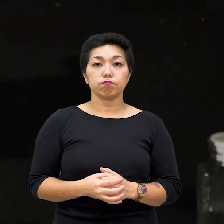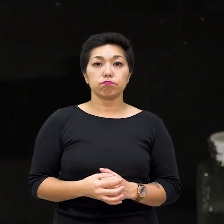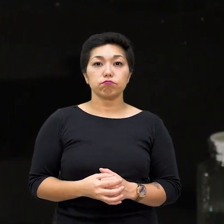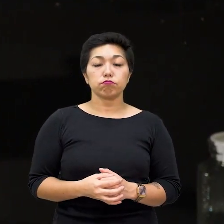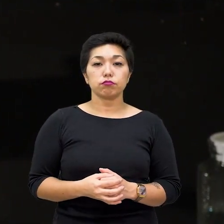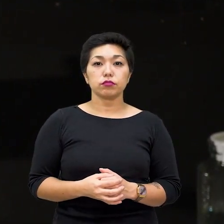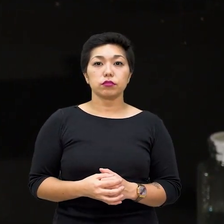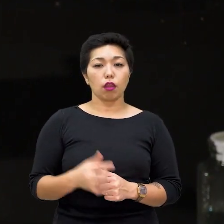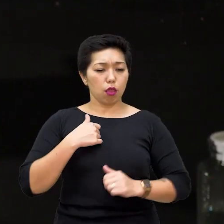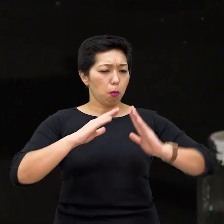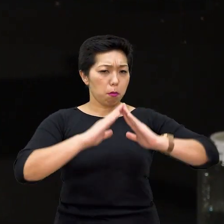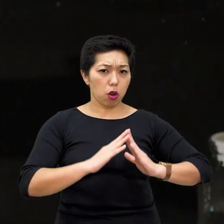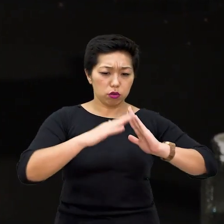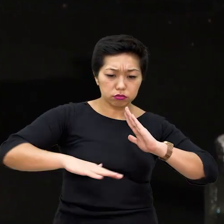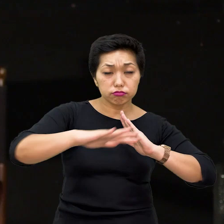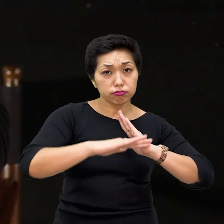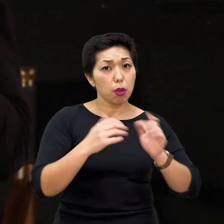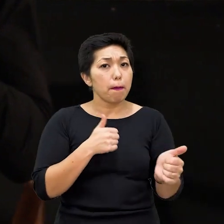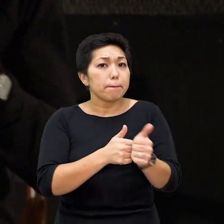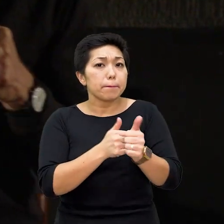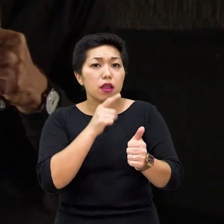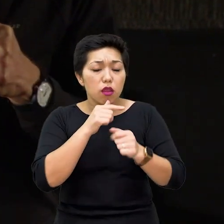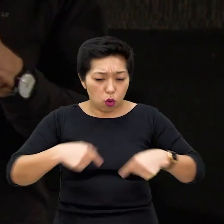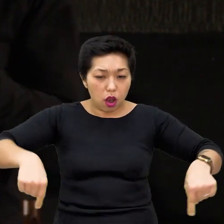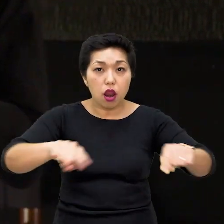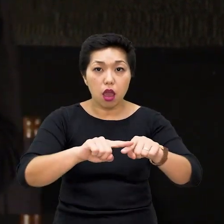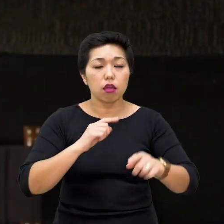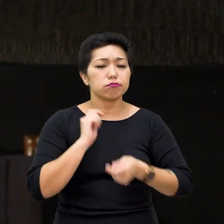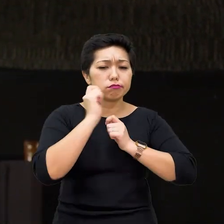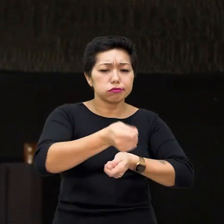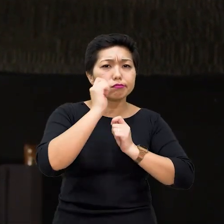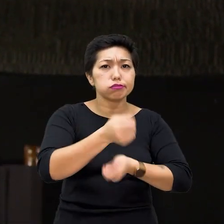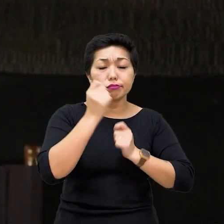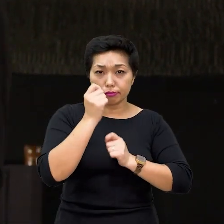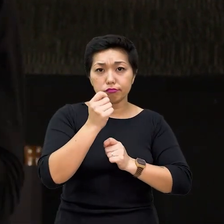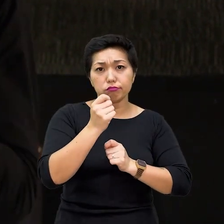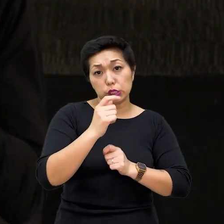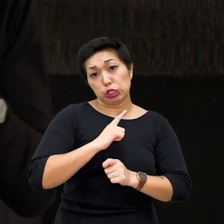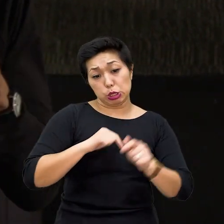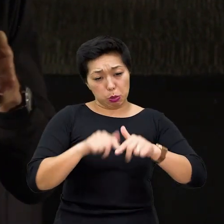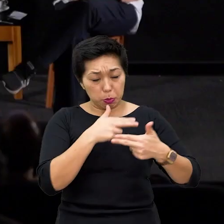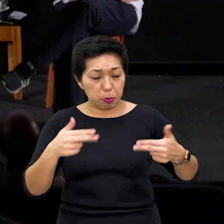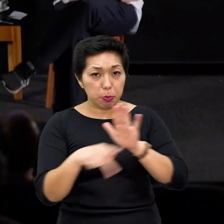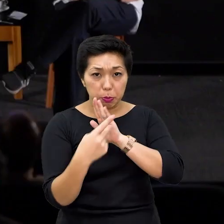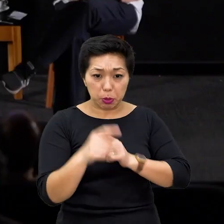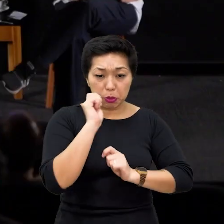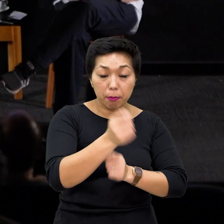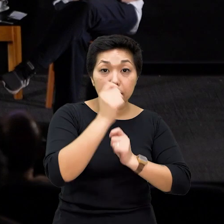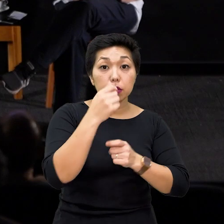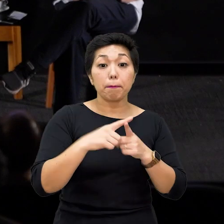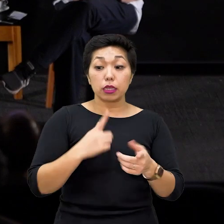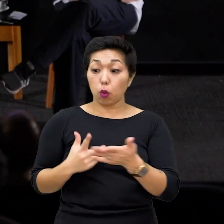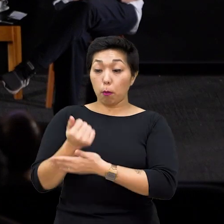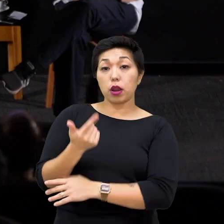eu moro aqui na região do lago e costumava pescar com um aparelho de pesca, mas